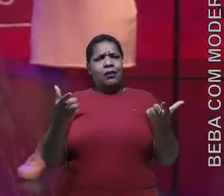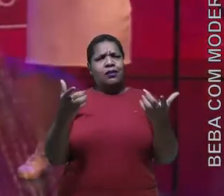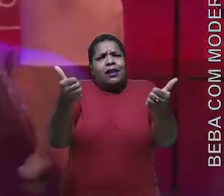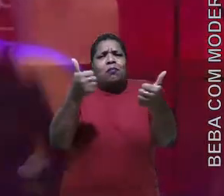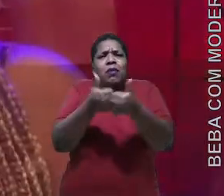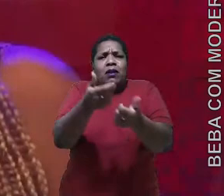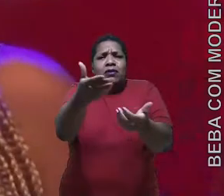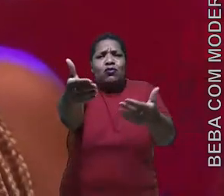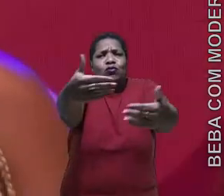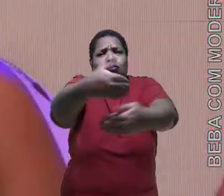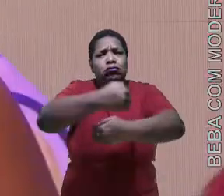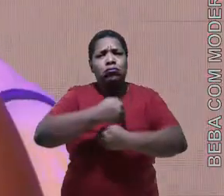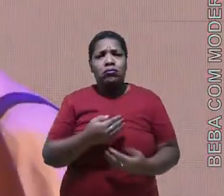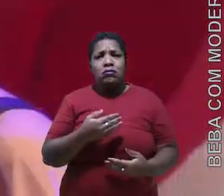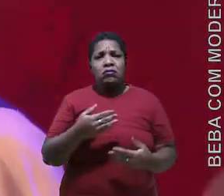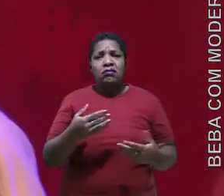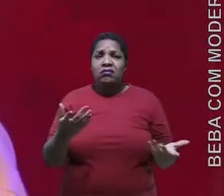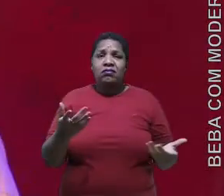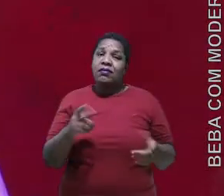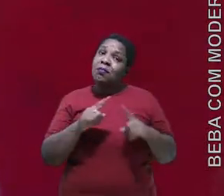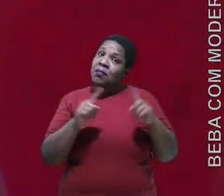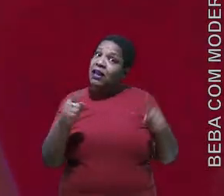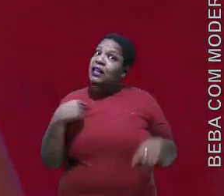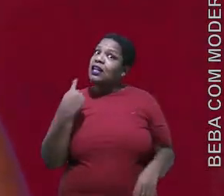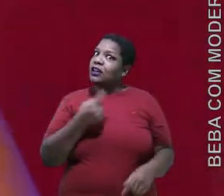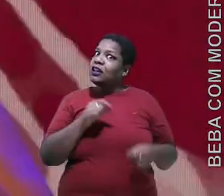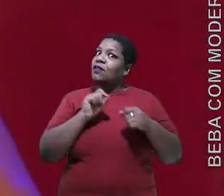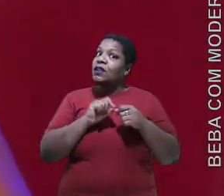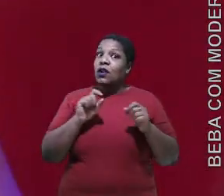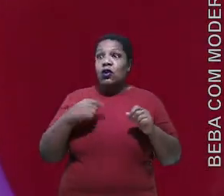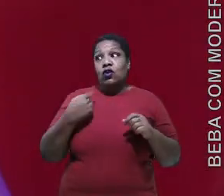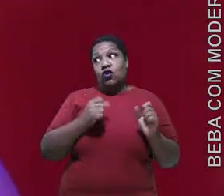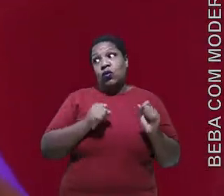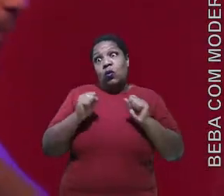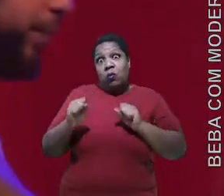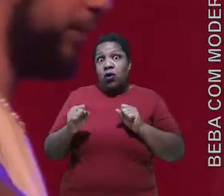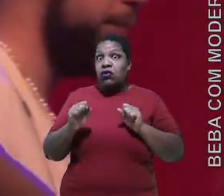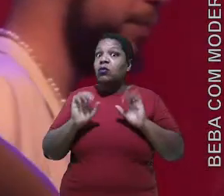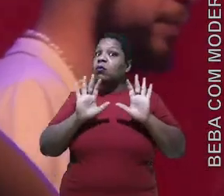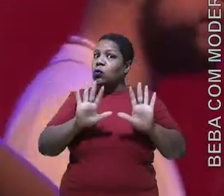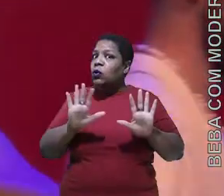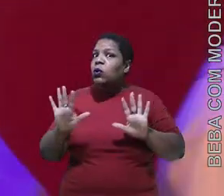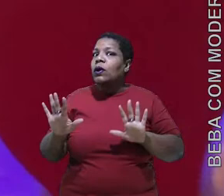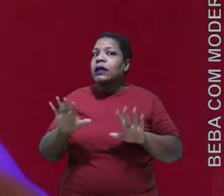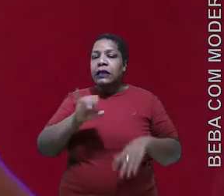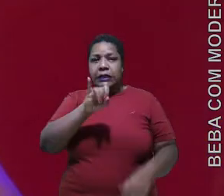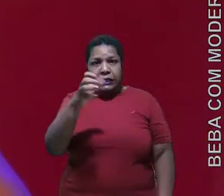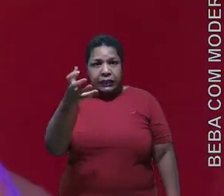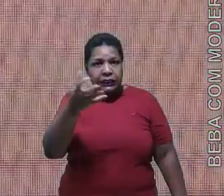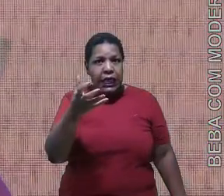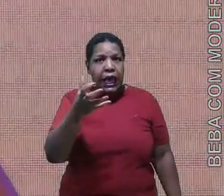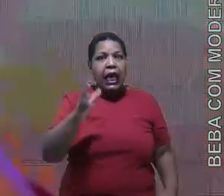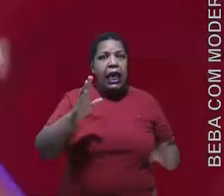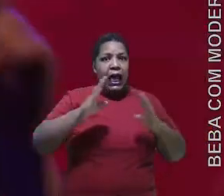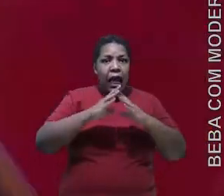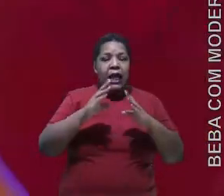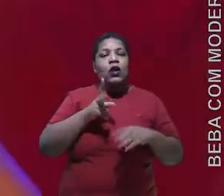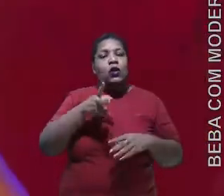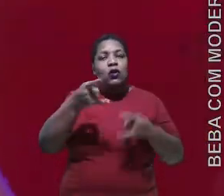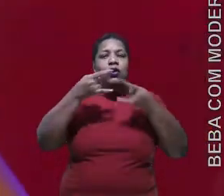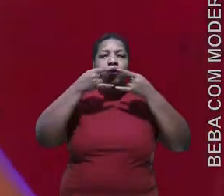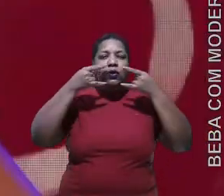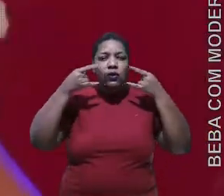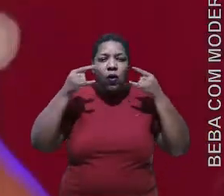tá perto de vocês mas a gente tá fazendo como a gente pode por enquanto tá porque se vocês querem quer dizer em casa usando máscara